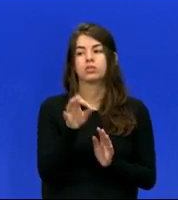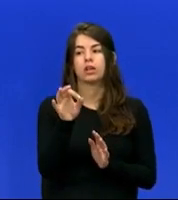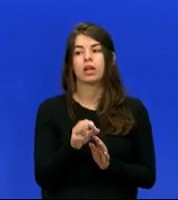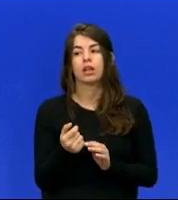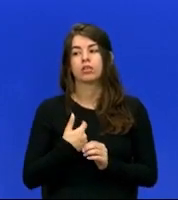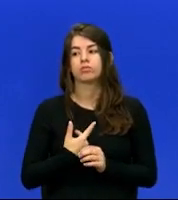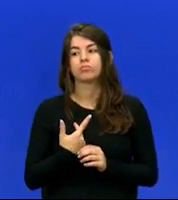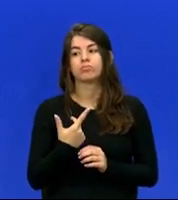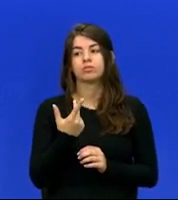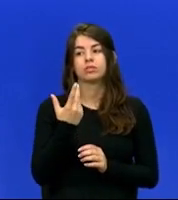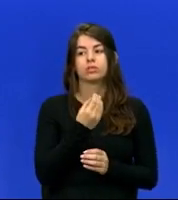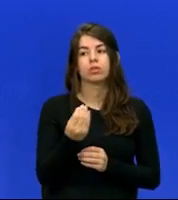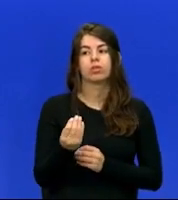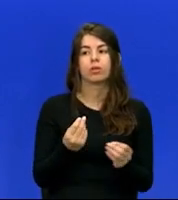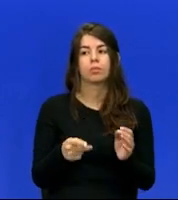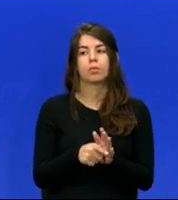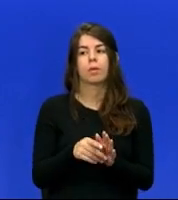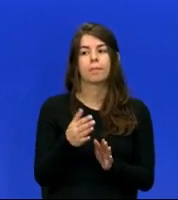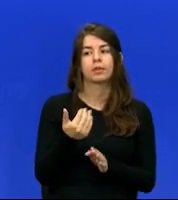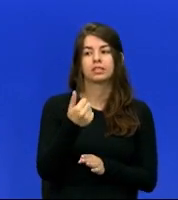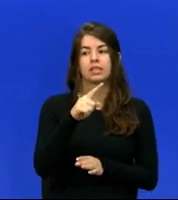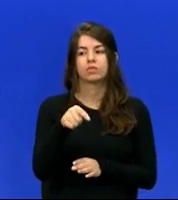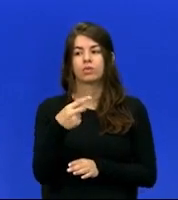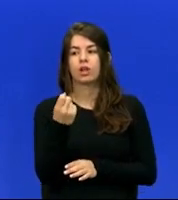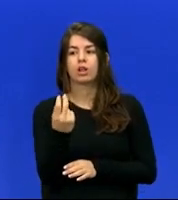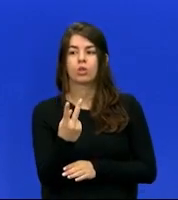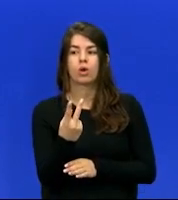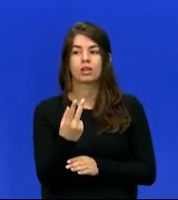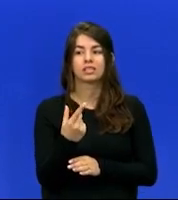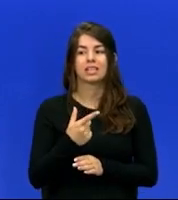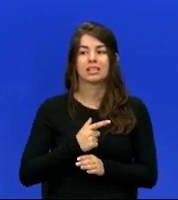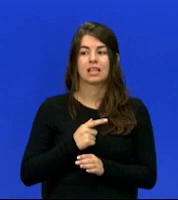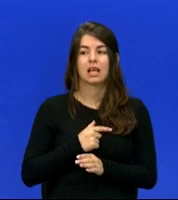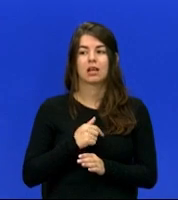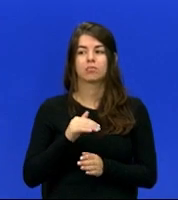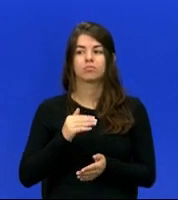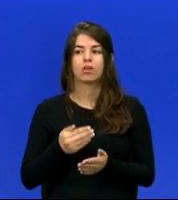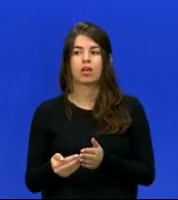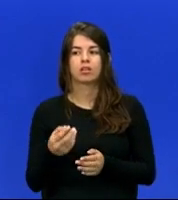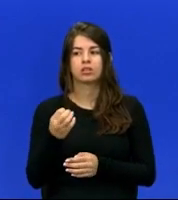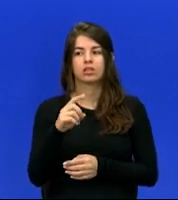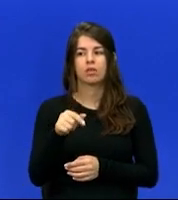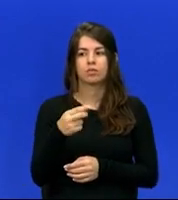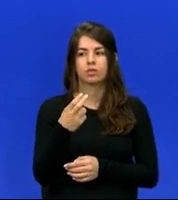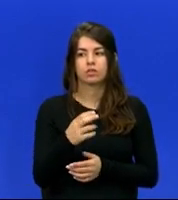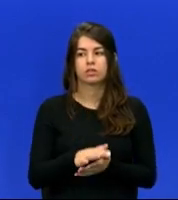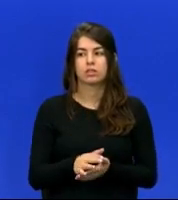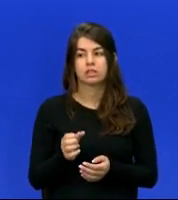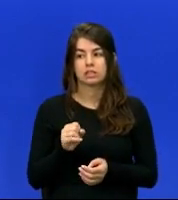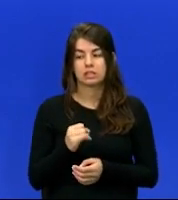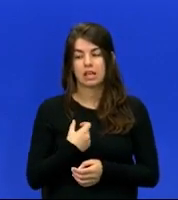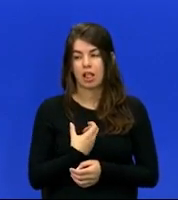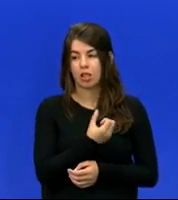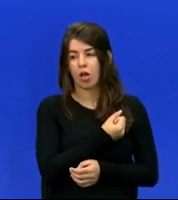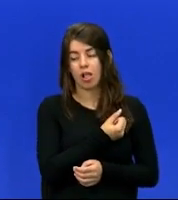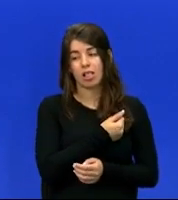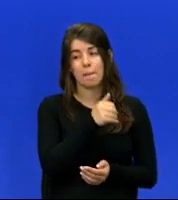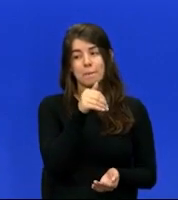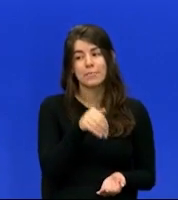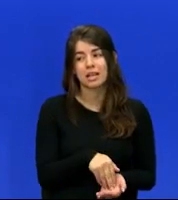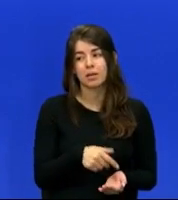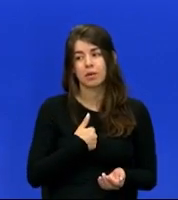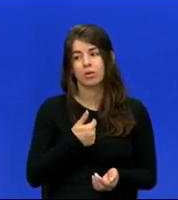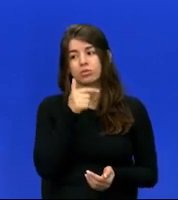estão normalmente distribuídas com média 6,2 e desvio padrão 0,5. Se a nota mínima para